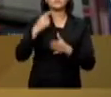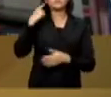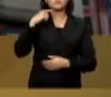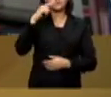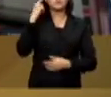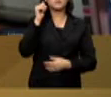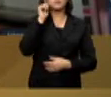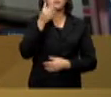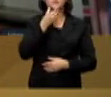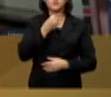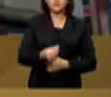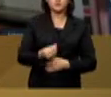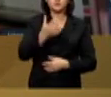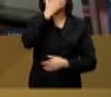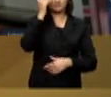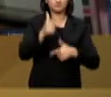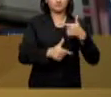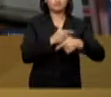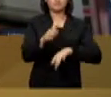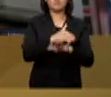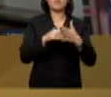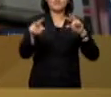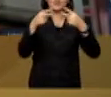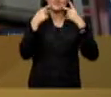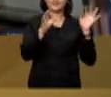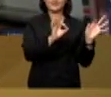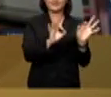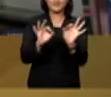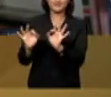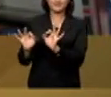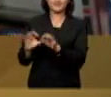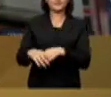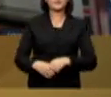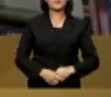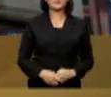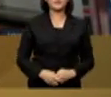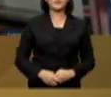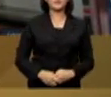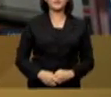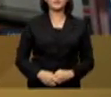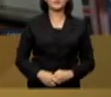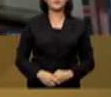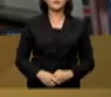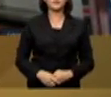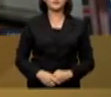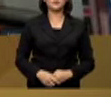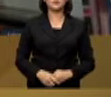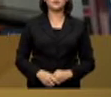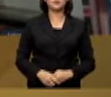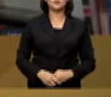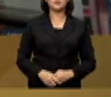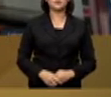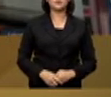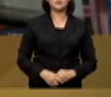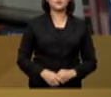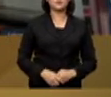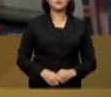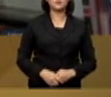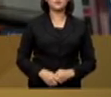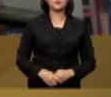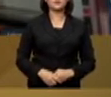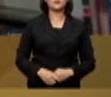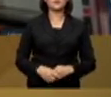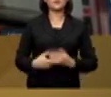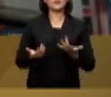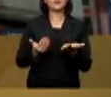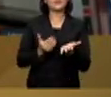advogados, servidoras, servidores, todos que nos acompanham. Inicialmente, senhor presidente, devo agradecer aos